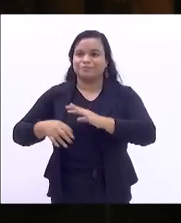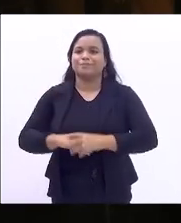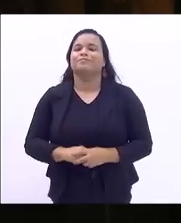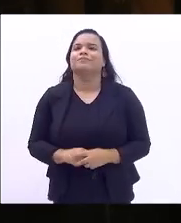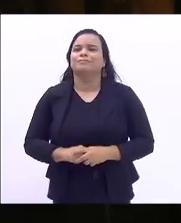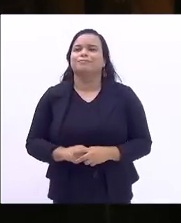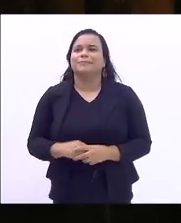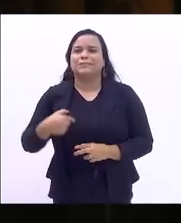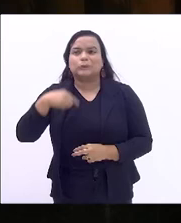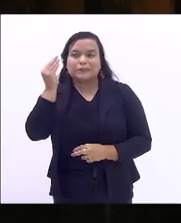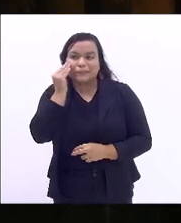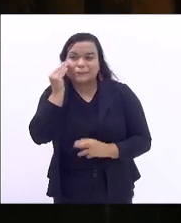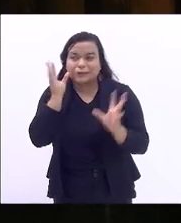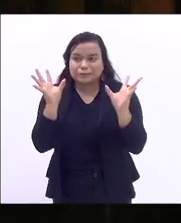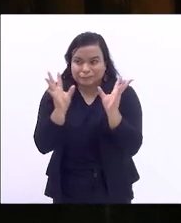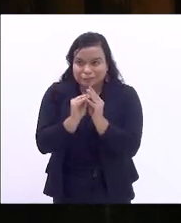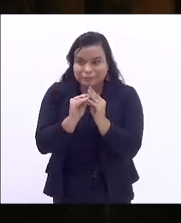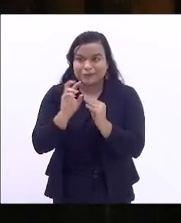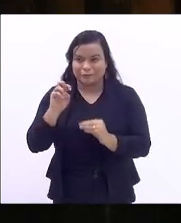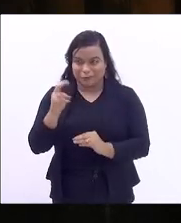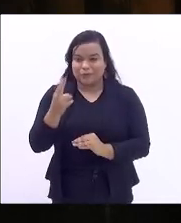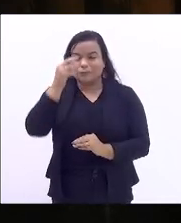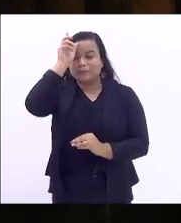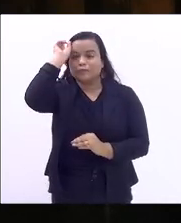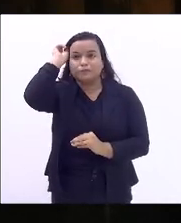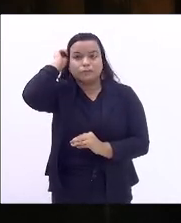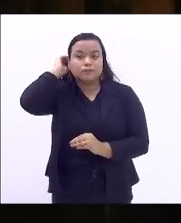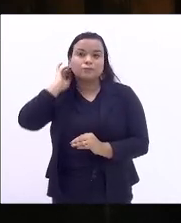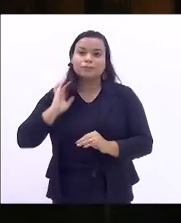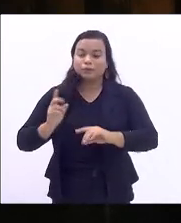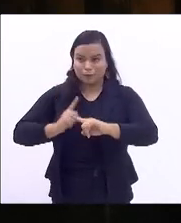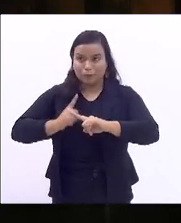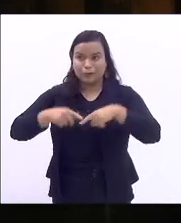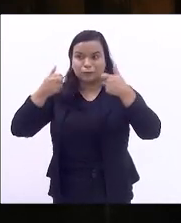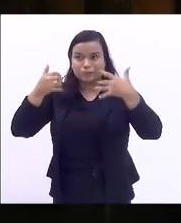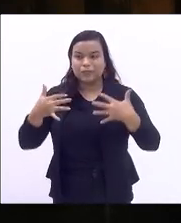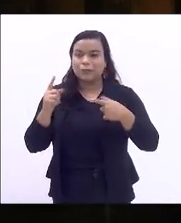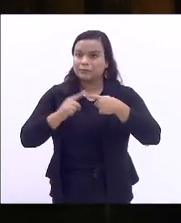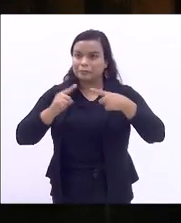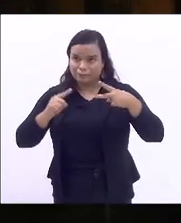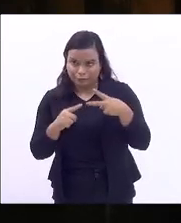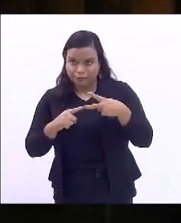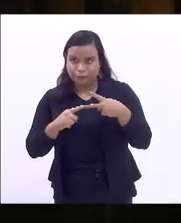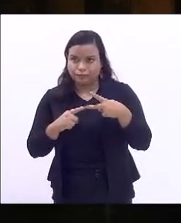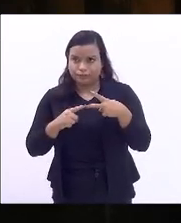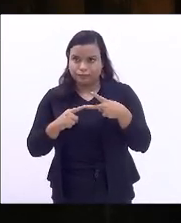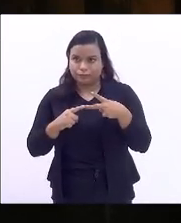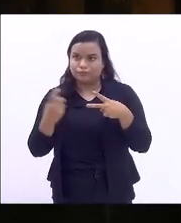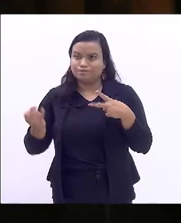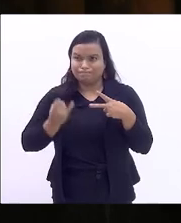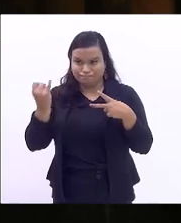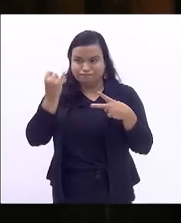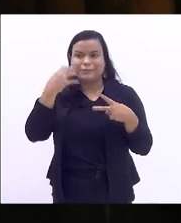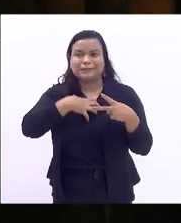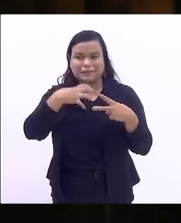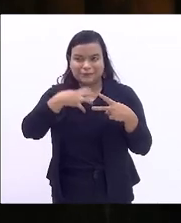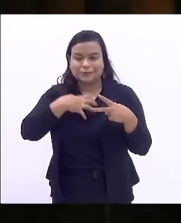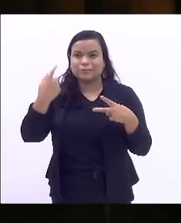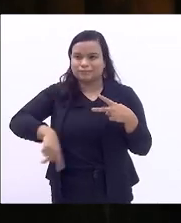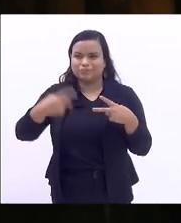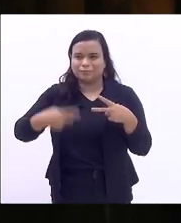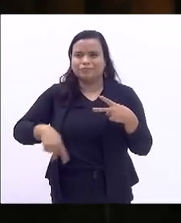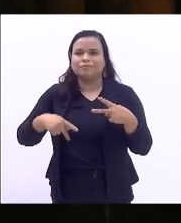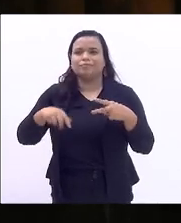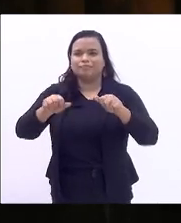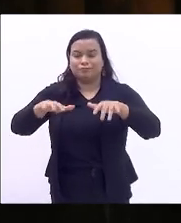vou tentar ser breve e resumido porque eu vou tratar de dois assuntos muito sensíveis aqui nessa